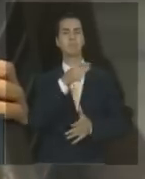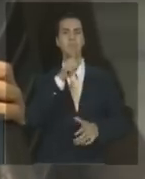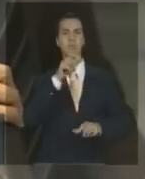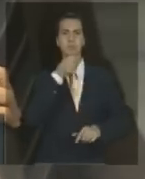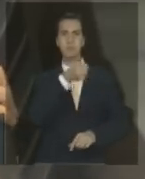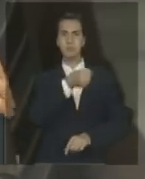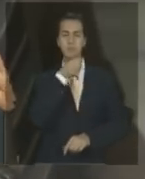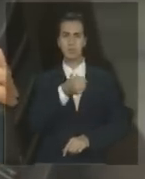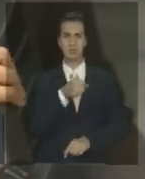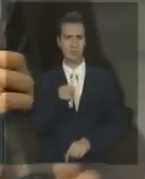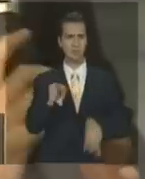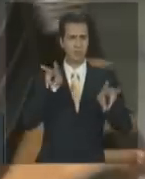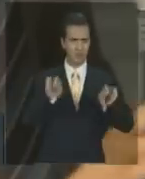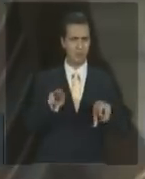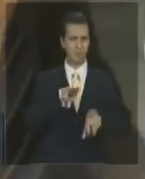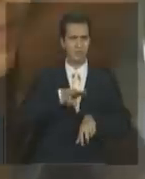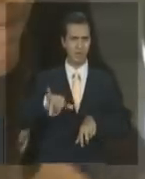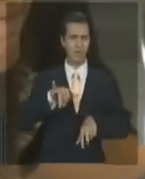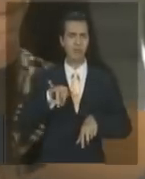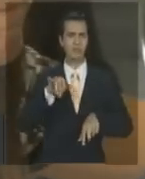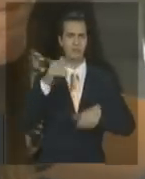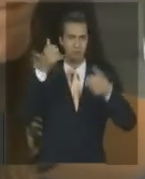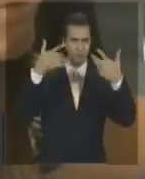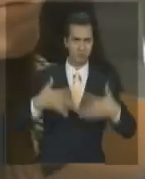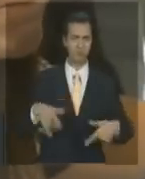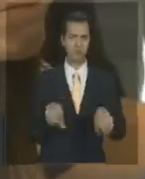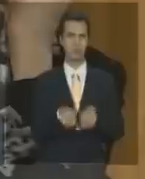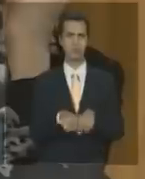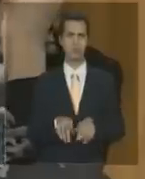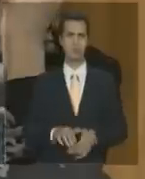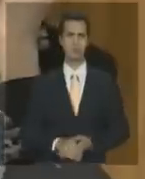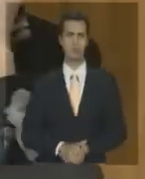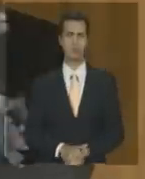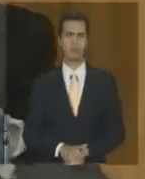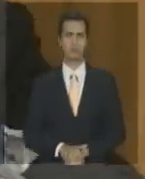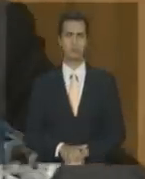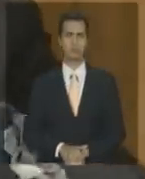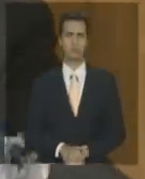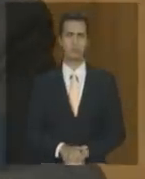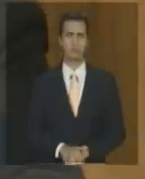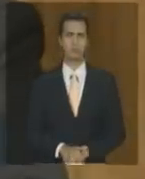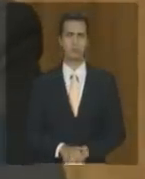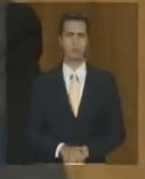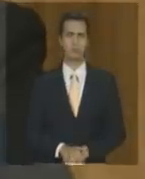queria saber se esse tema também vai ser tratado. I want to know if these topics will be addressed.